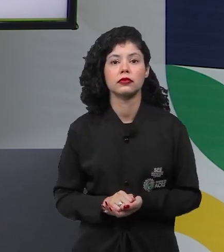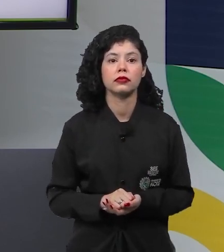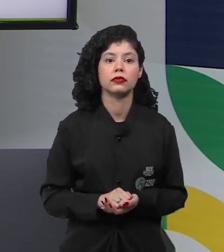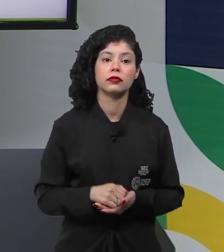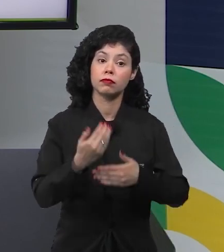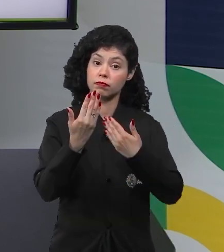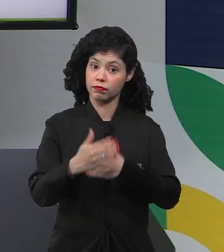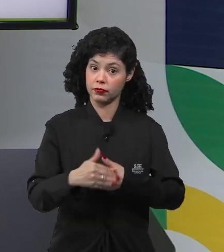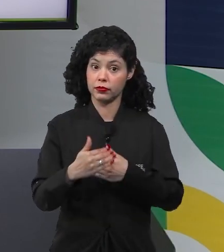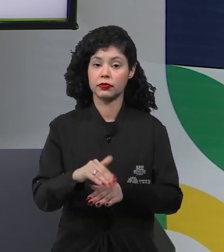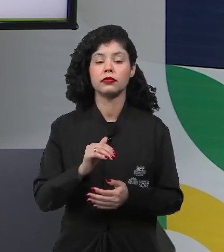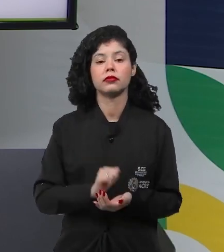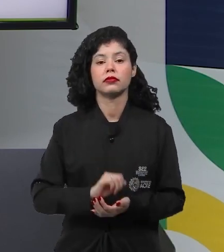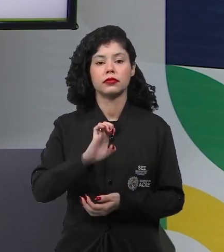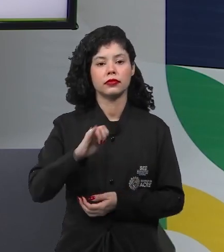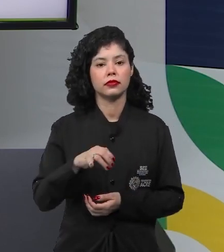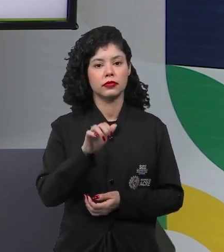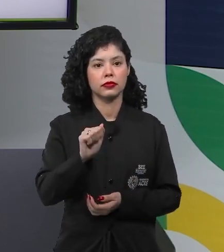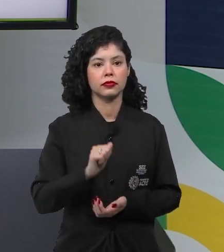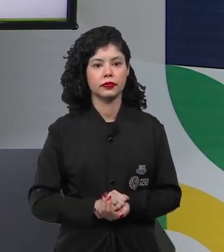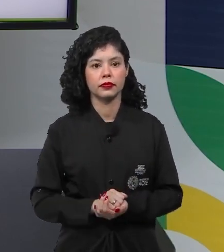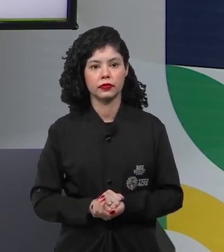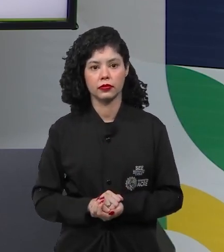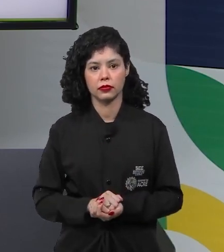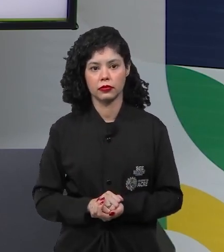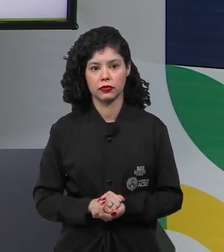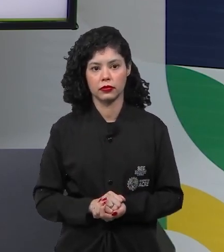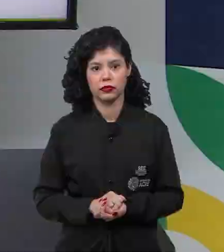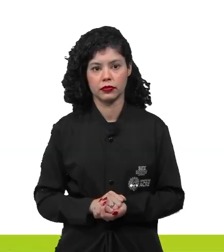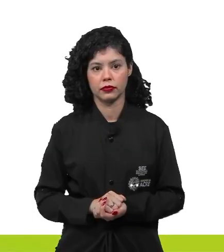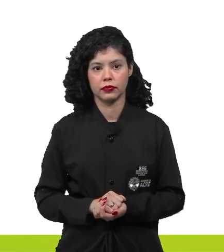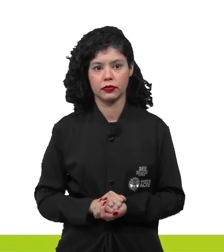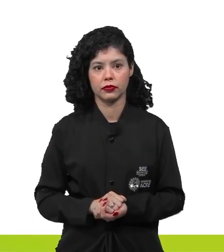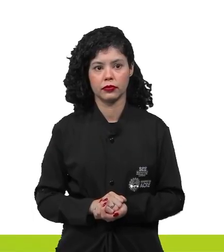na prova do Enseja.